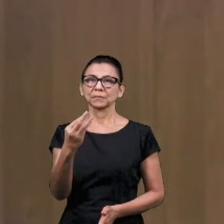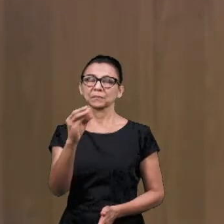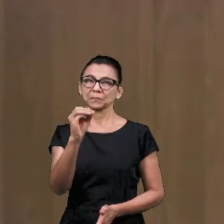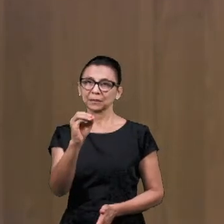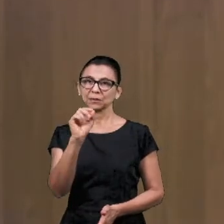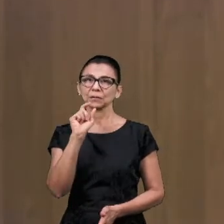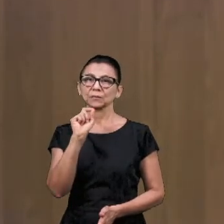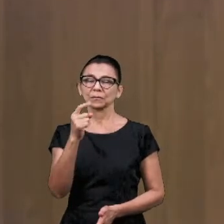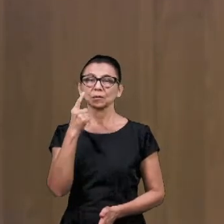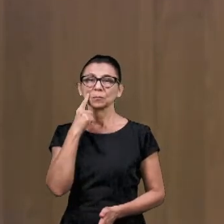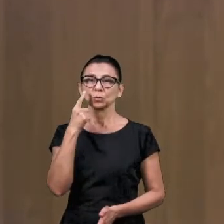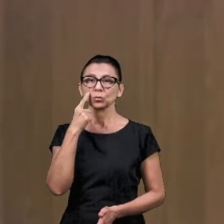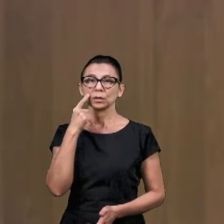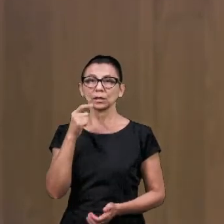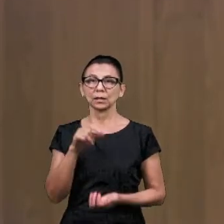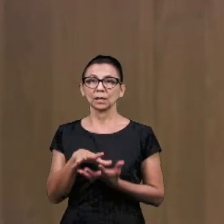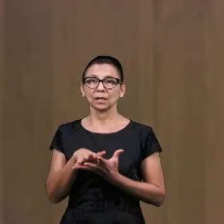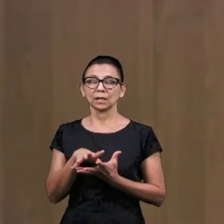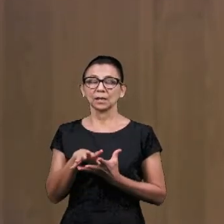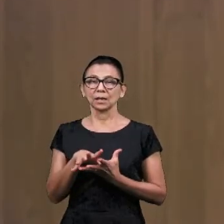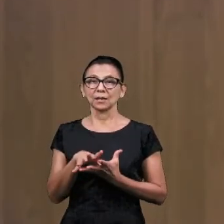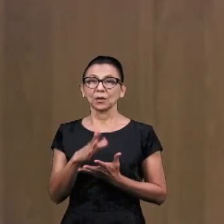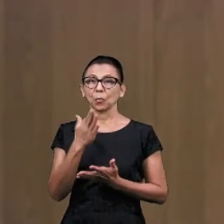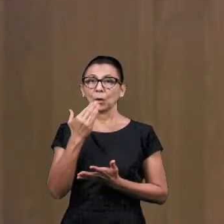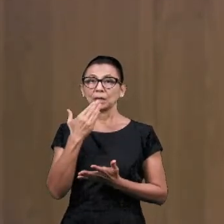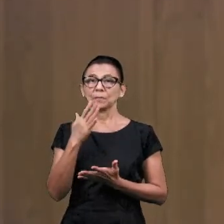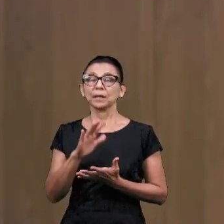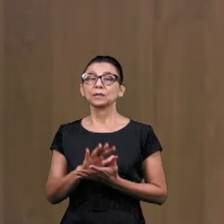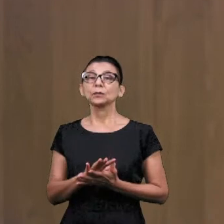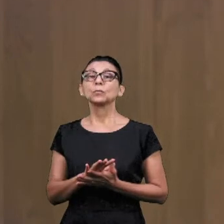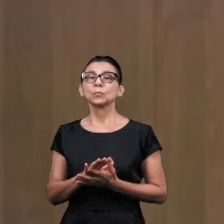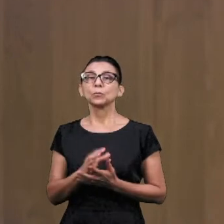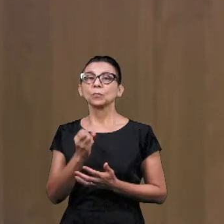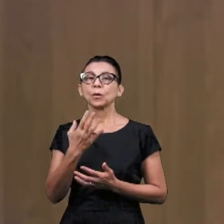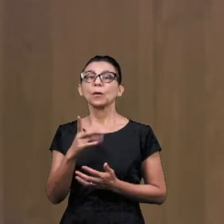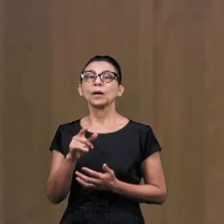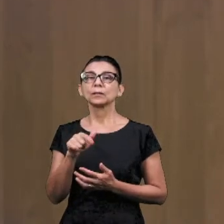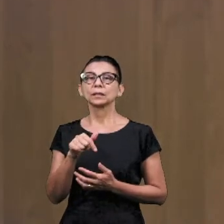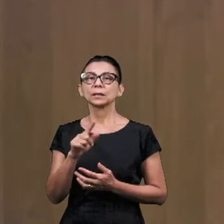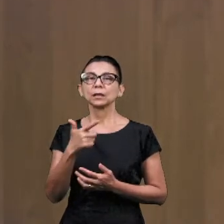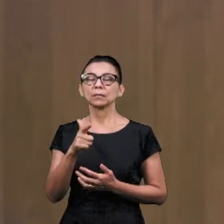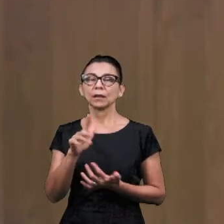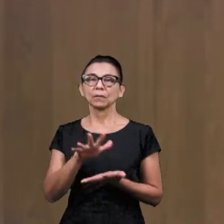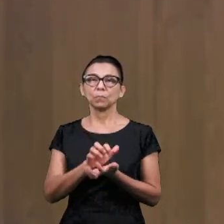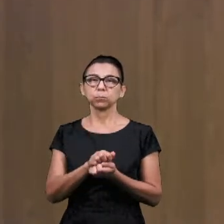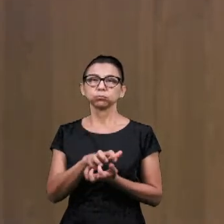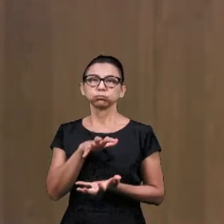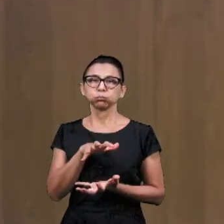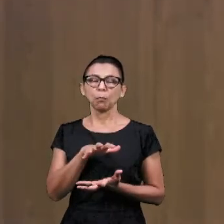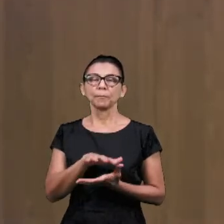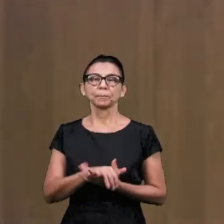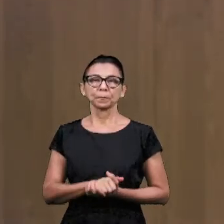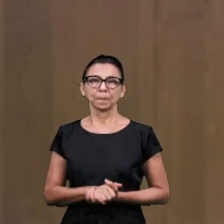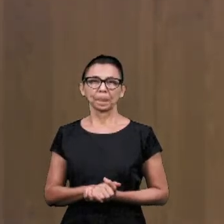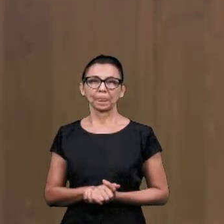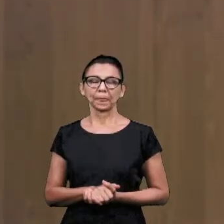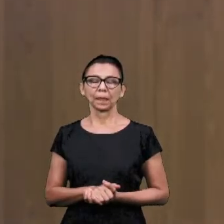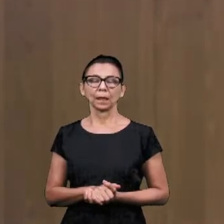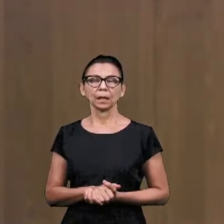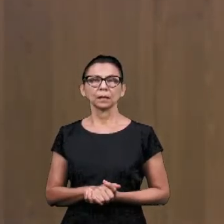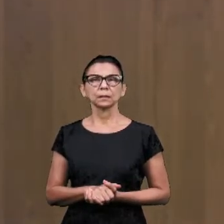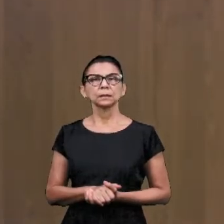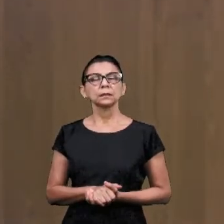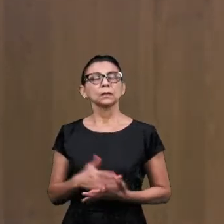alma, que é forte, é aquele que não possui fermento. Na aula de hoje, nós veremos que o